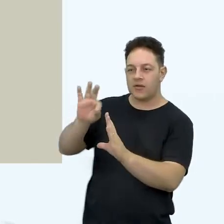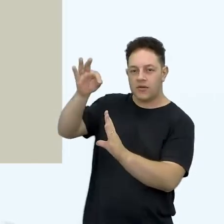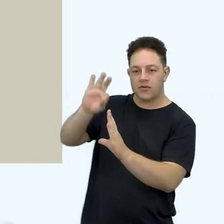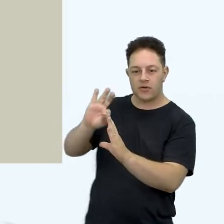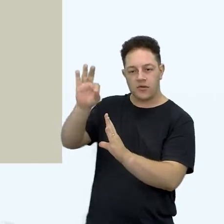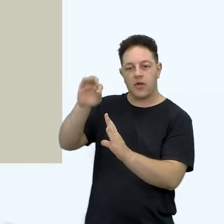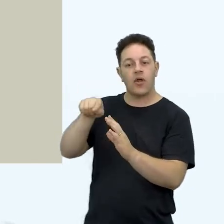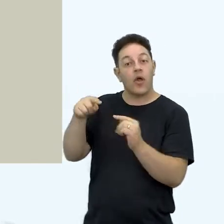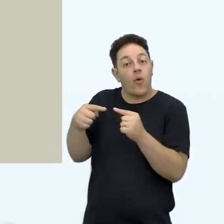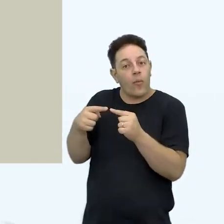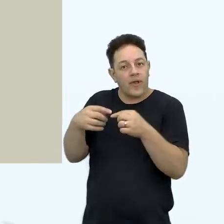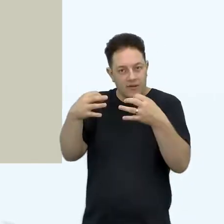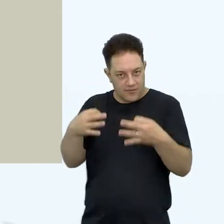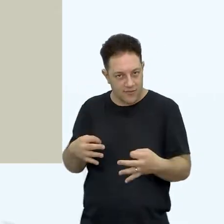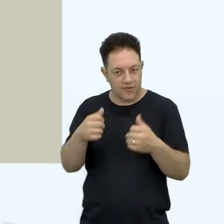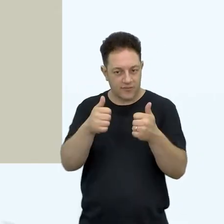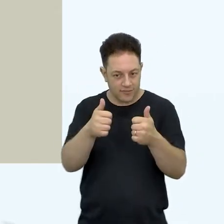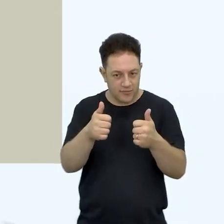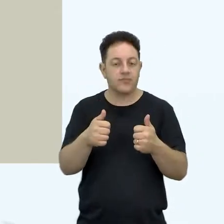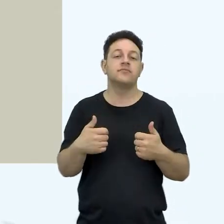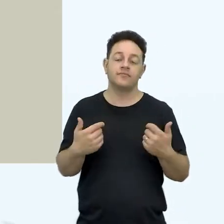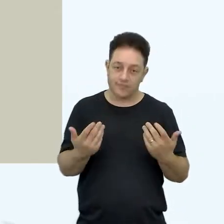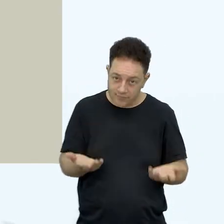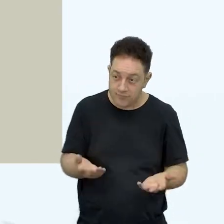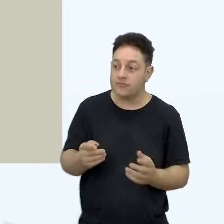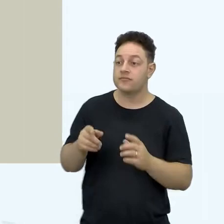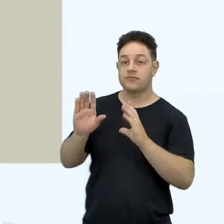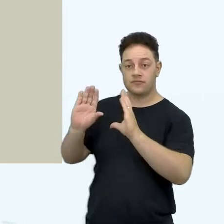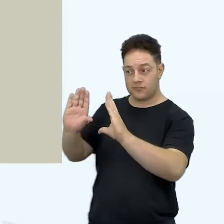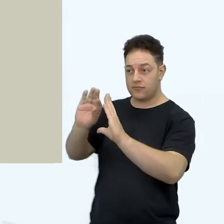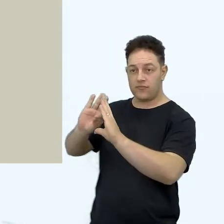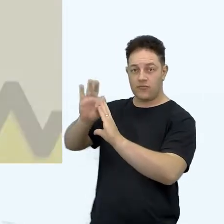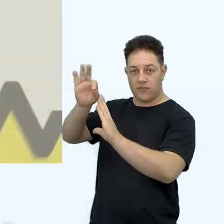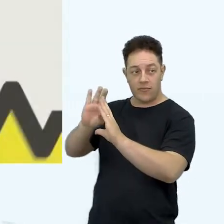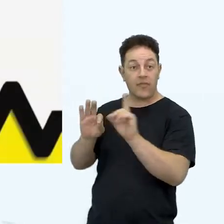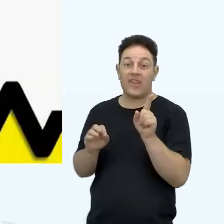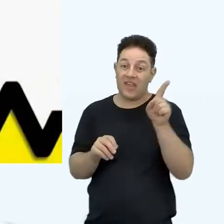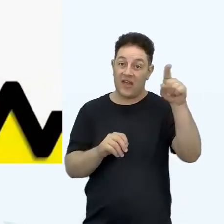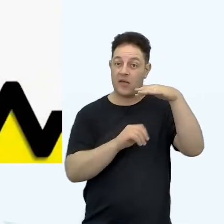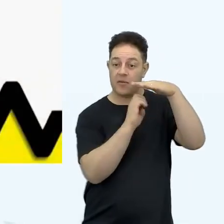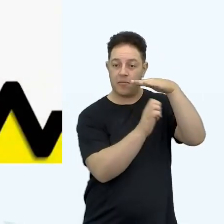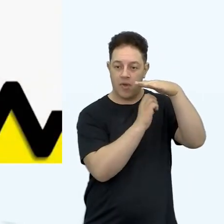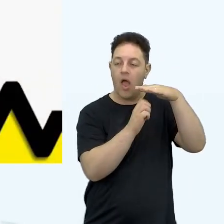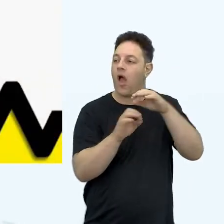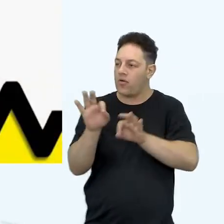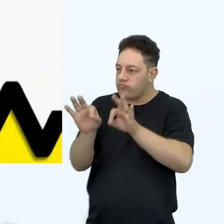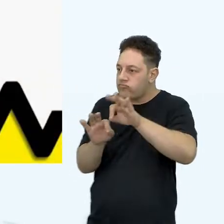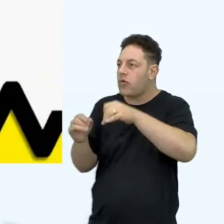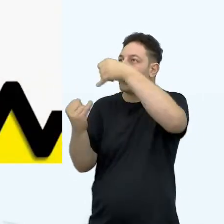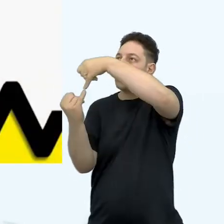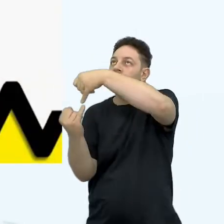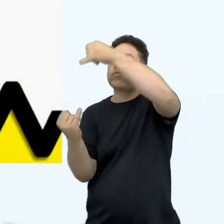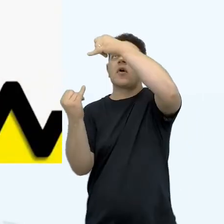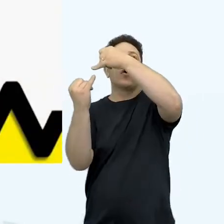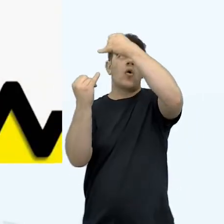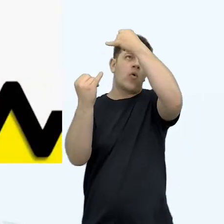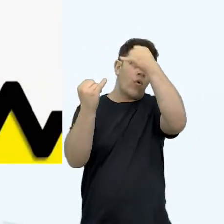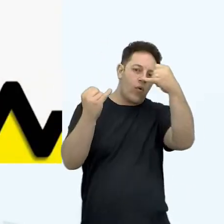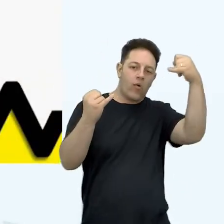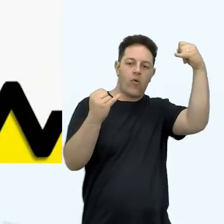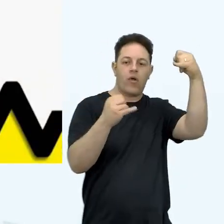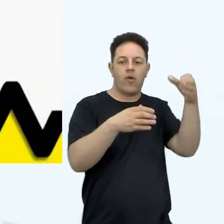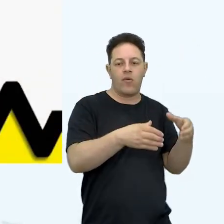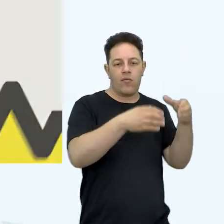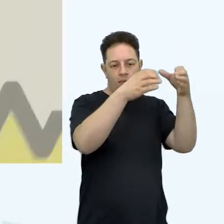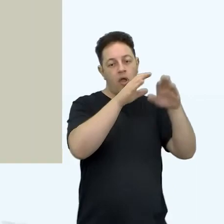medidor vai ser um disjuntor adequado. E é com base nesse disjuntor que a concessionária vai fazer o dimensionamento desse cabo. Então isso aqui é uma